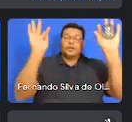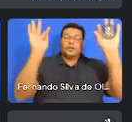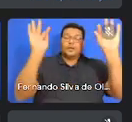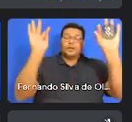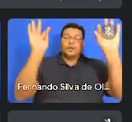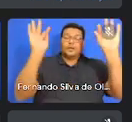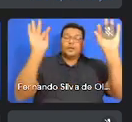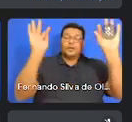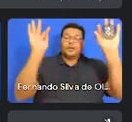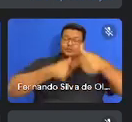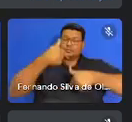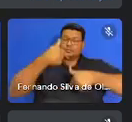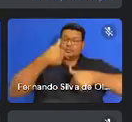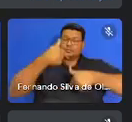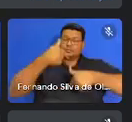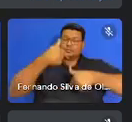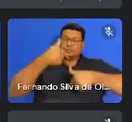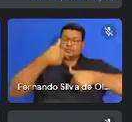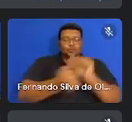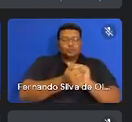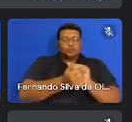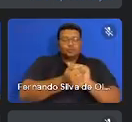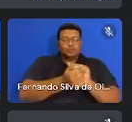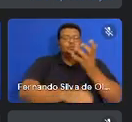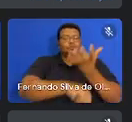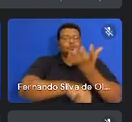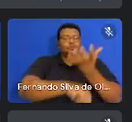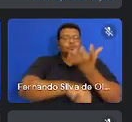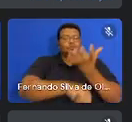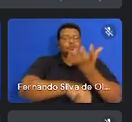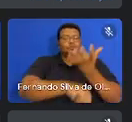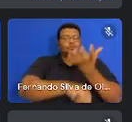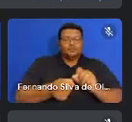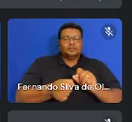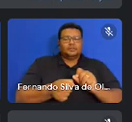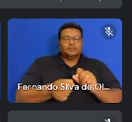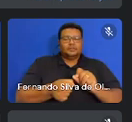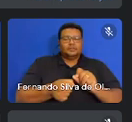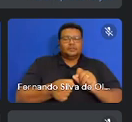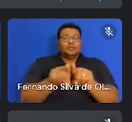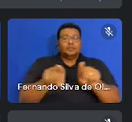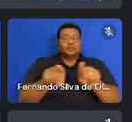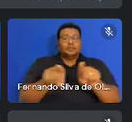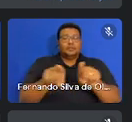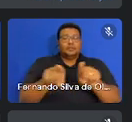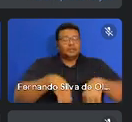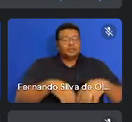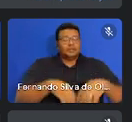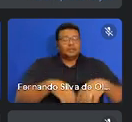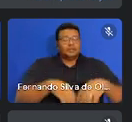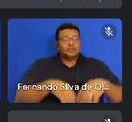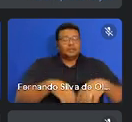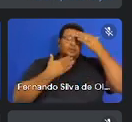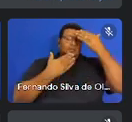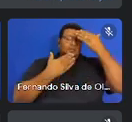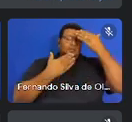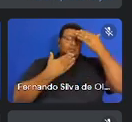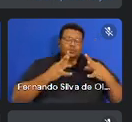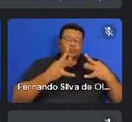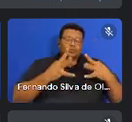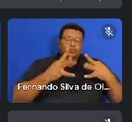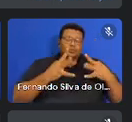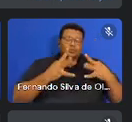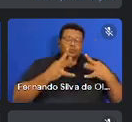trabalho que a gente desenvolveu junto nessa disciplina. E quero fechar também agradecimento a todos os alunos, porque